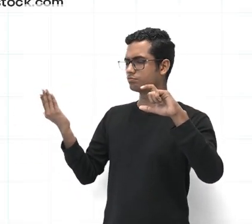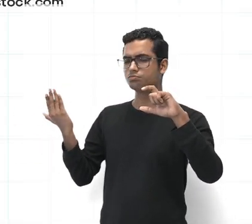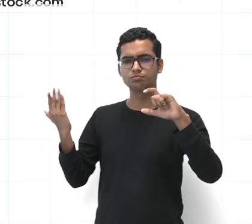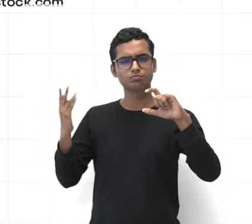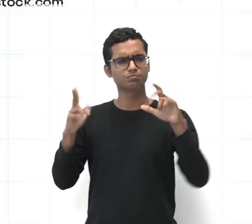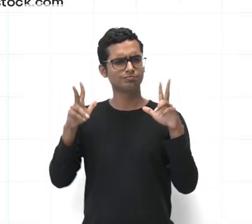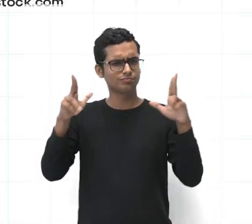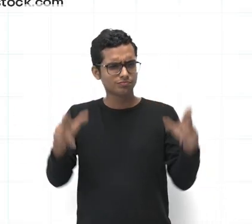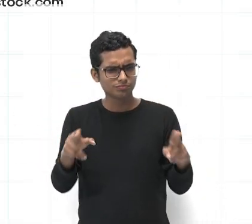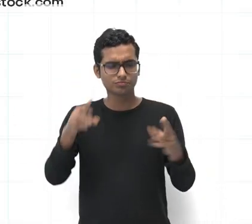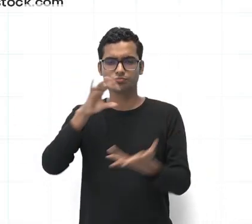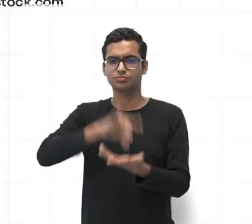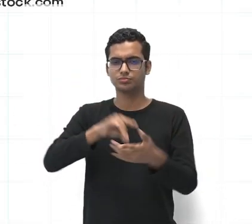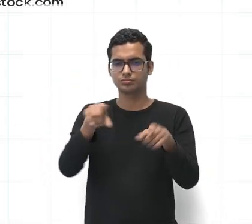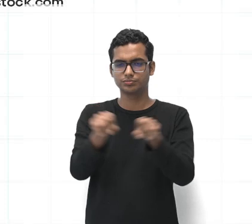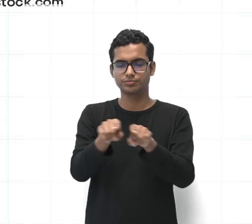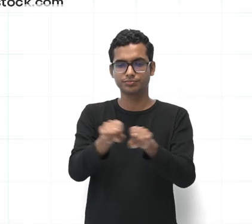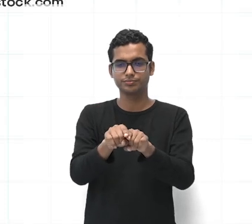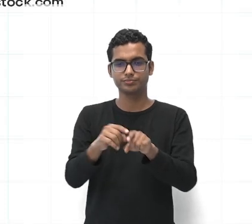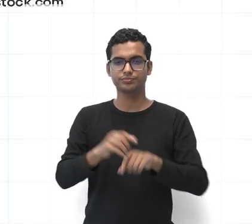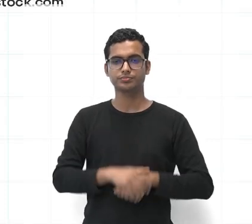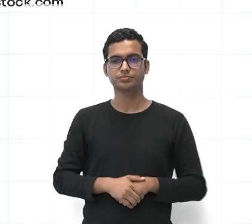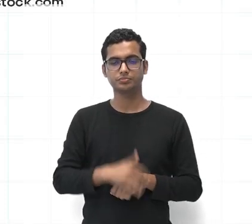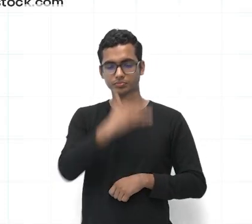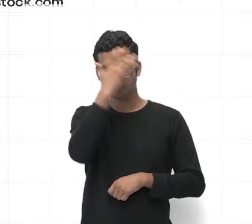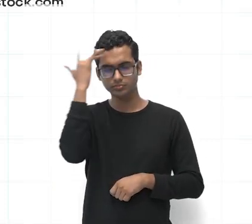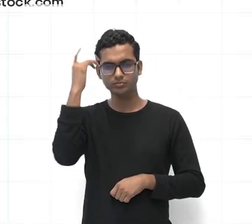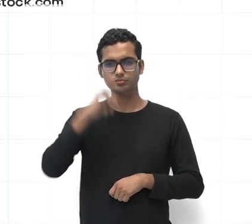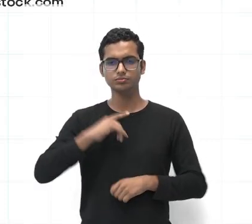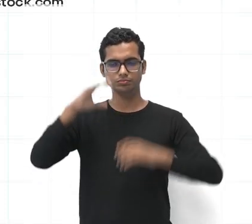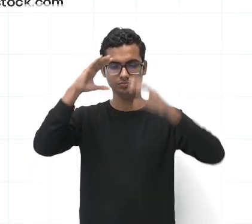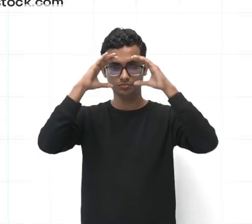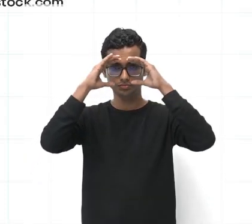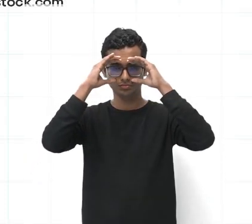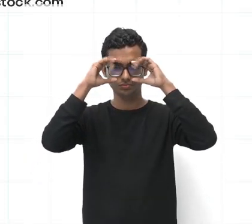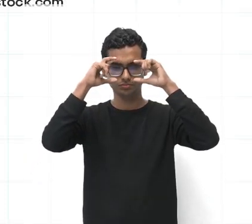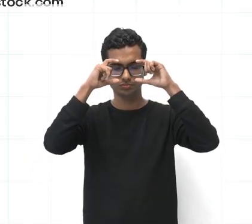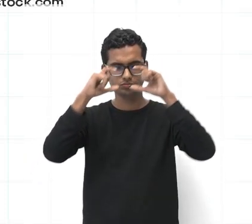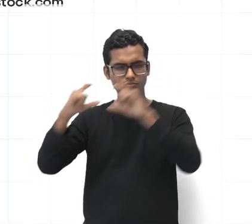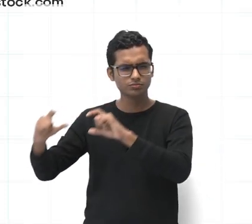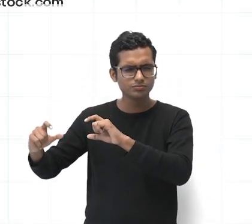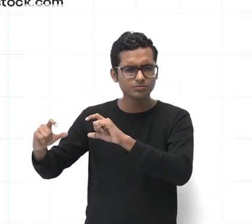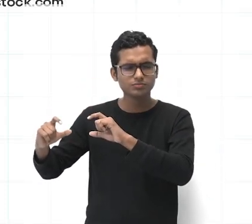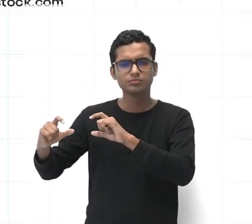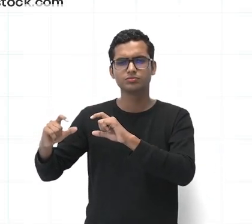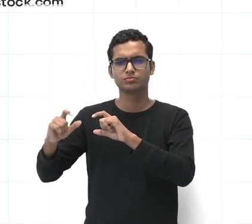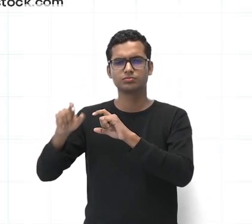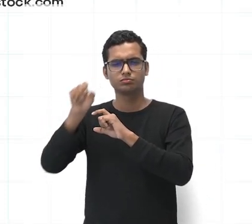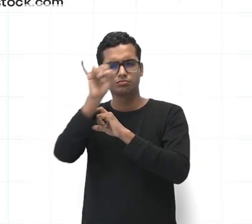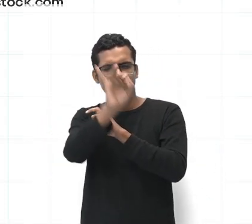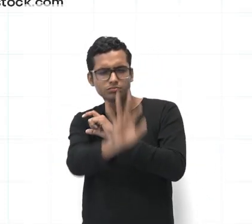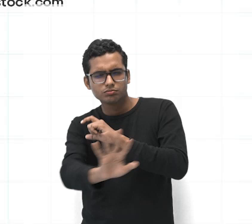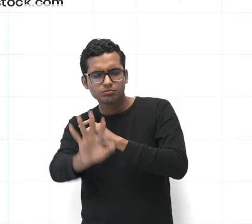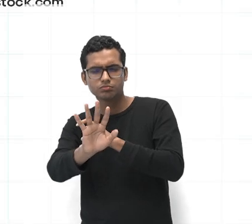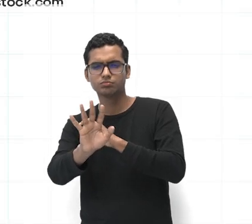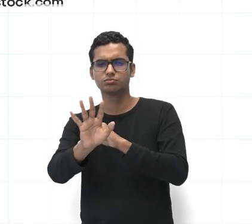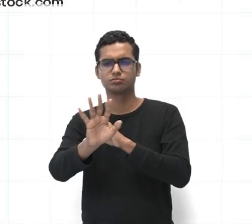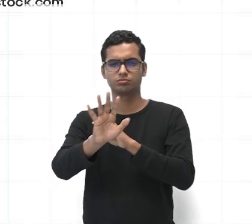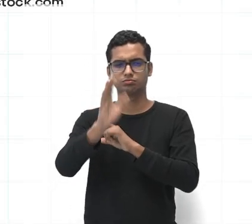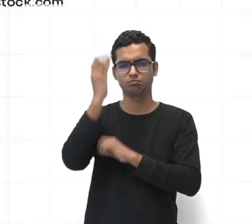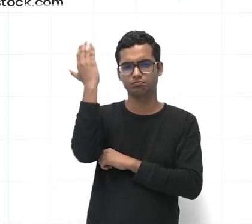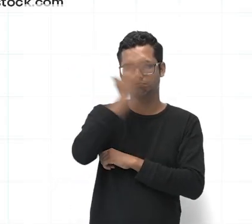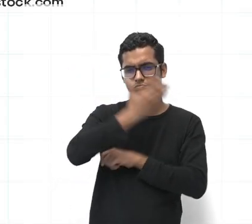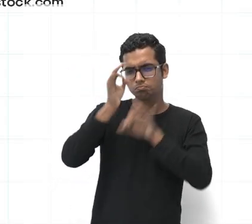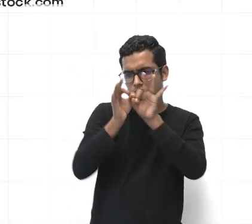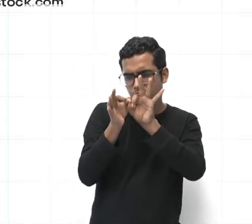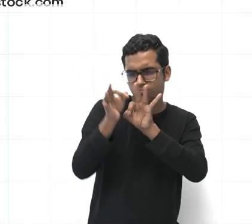assim, fora do campo da lente, que você observa uma imagem. Né? A miopia,